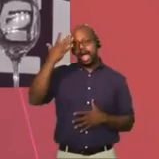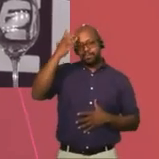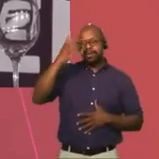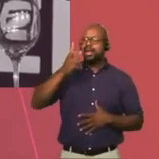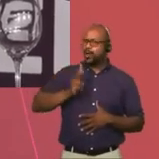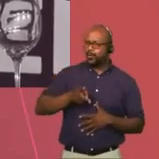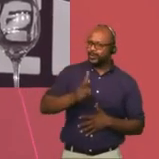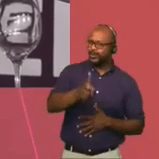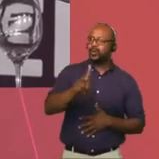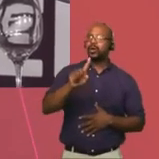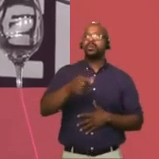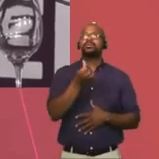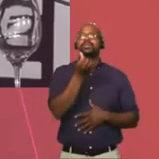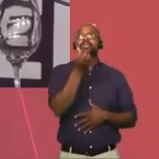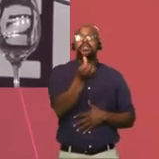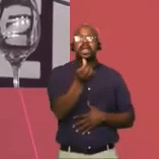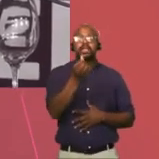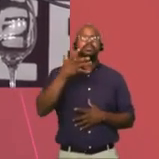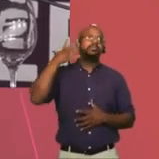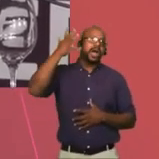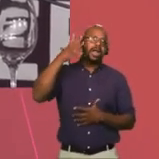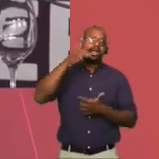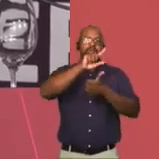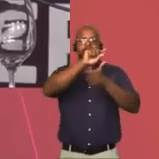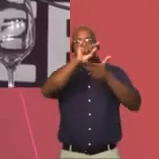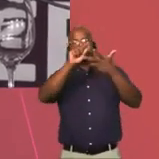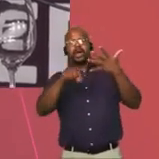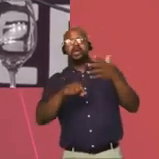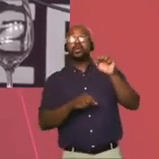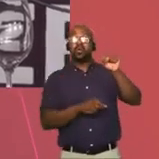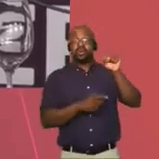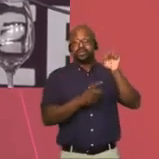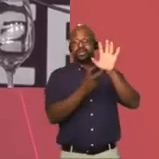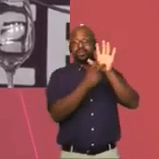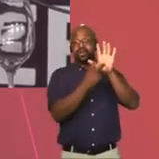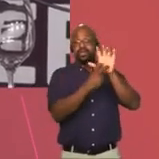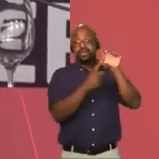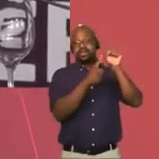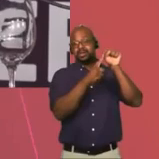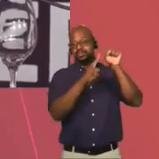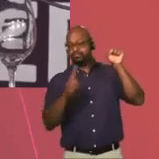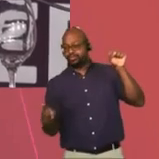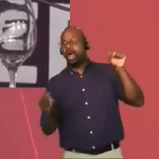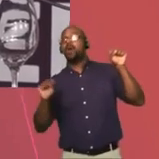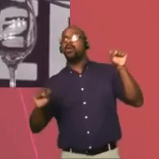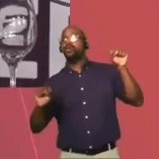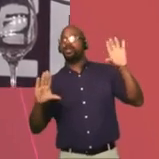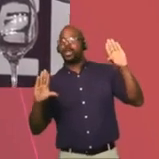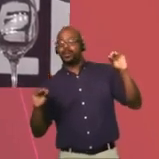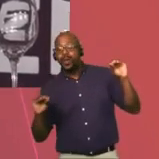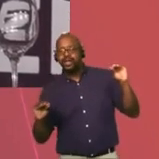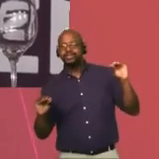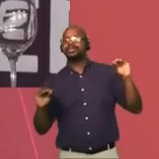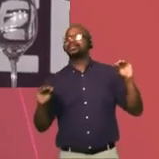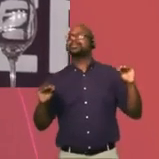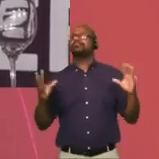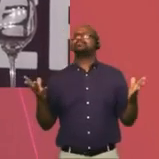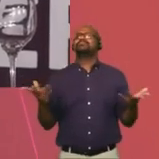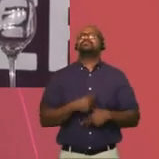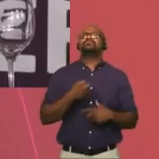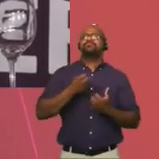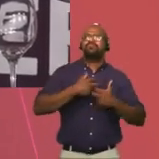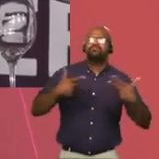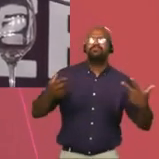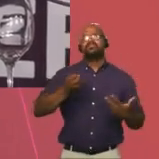congresso continua com seis ciclos de palestras que vão das dezoito horas da manhã até às 8 horas da noite com muitas atrações